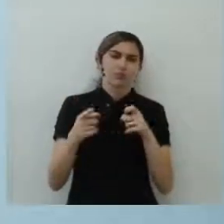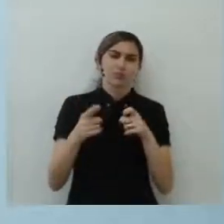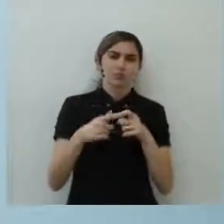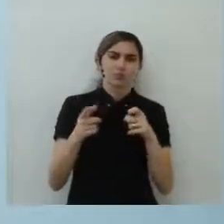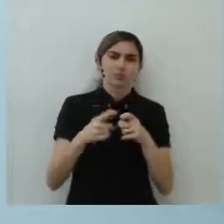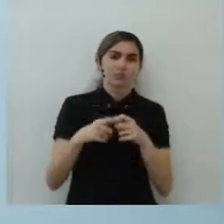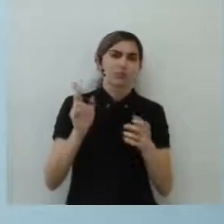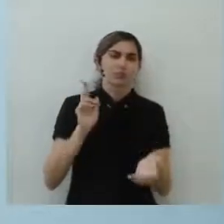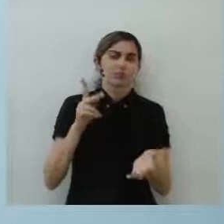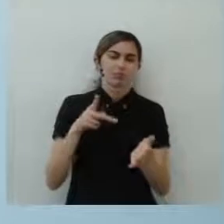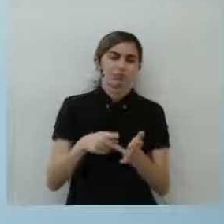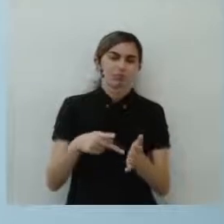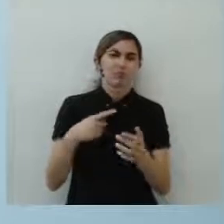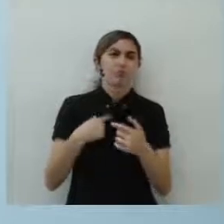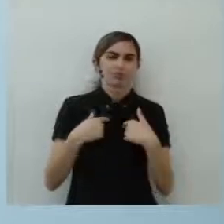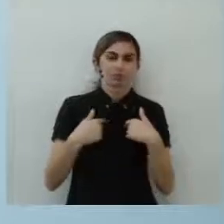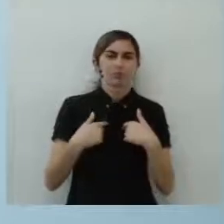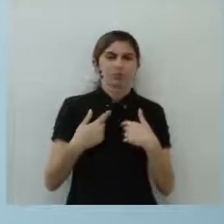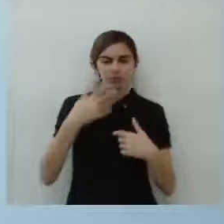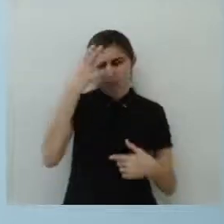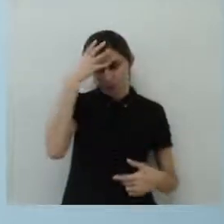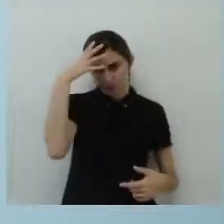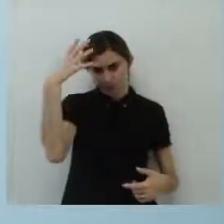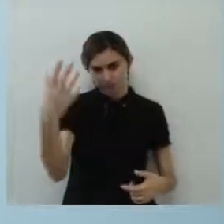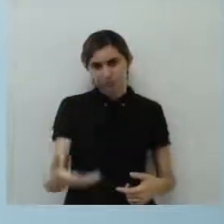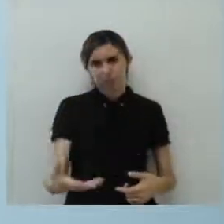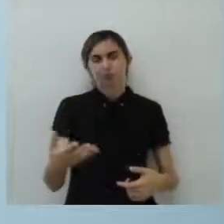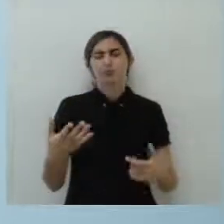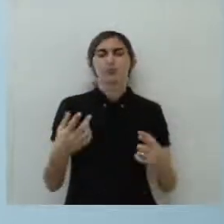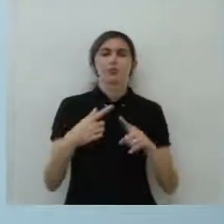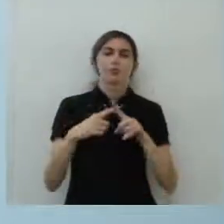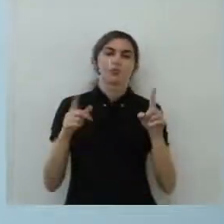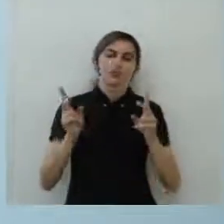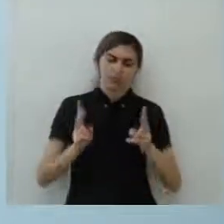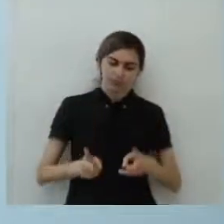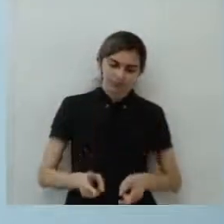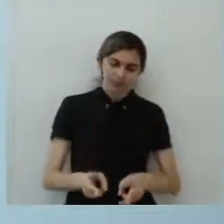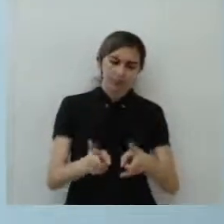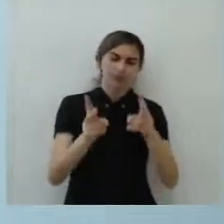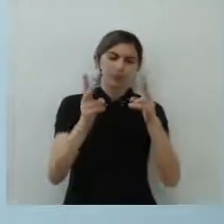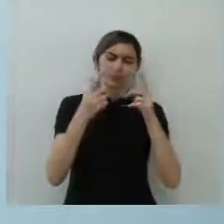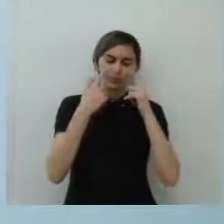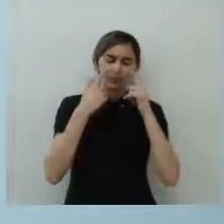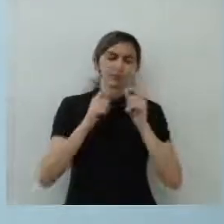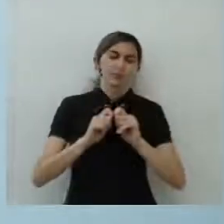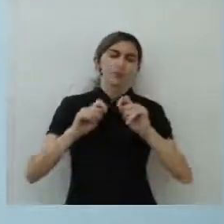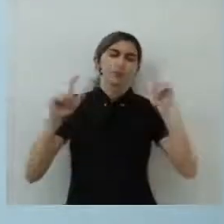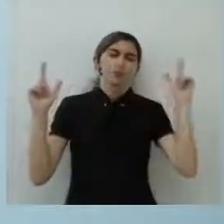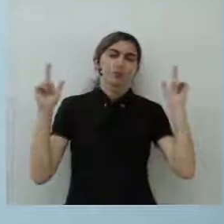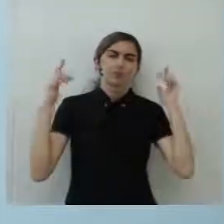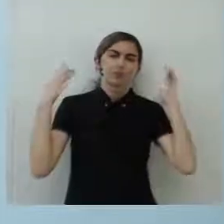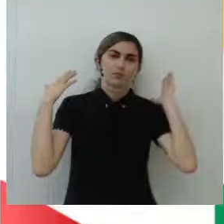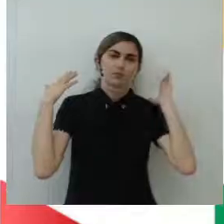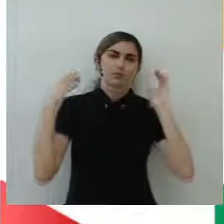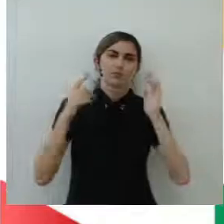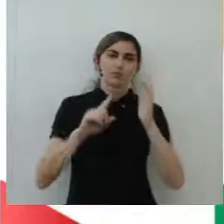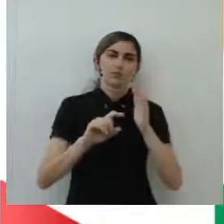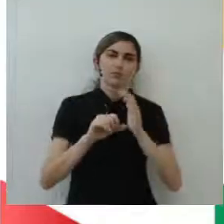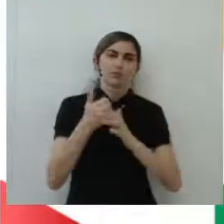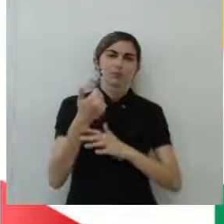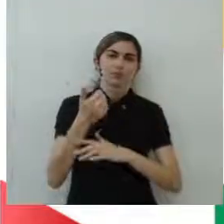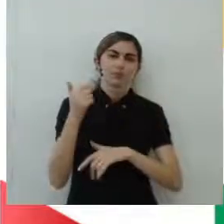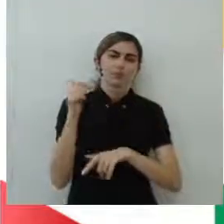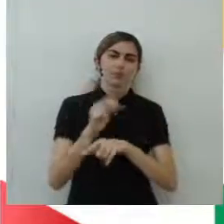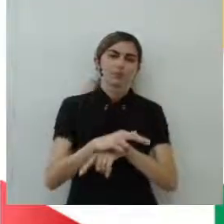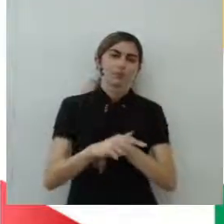aí realmente é da gente tirar o chapéu. Mas vamos seguir. Bem, aparece aí na tela o seguinte: primeiro emprego